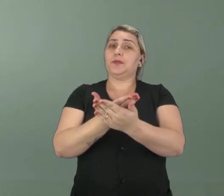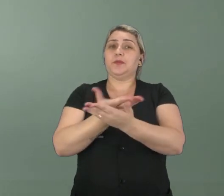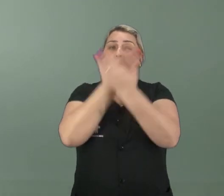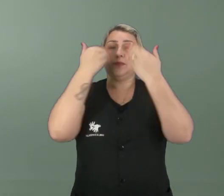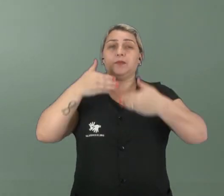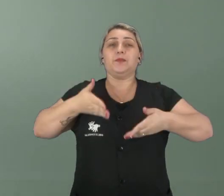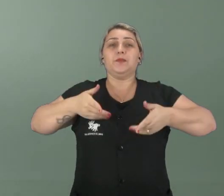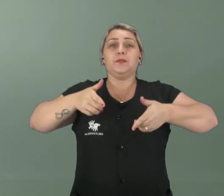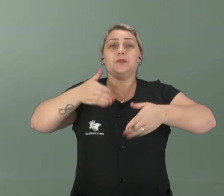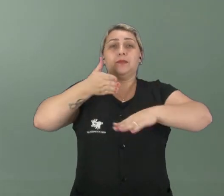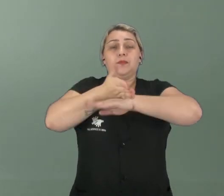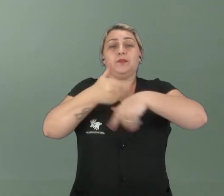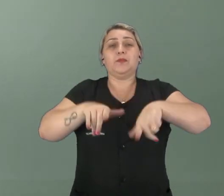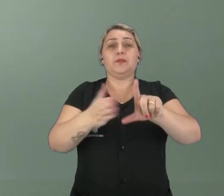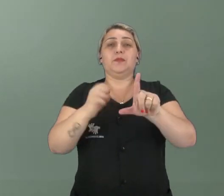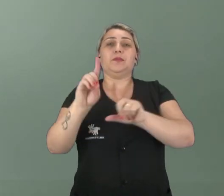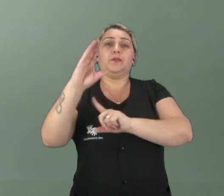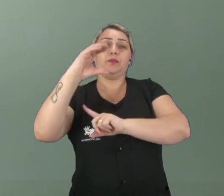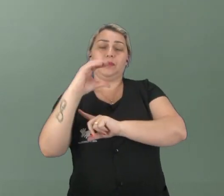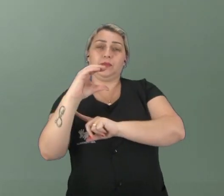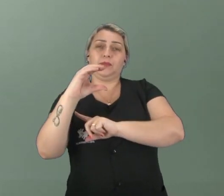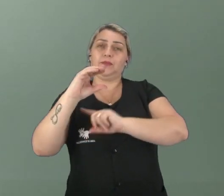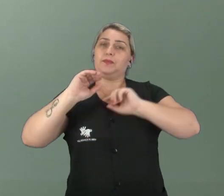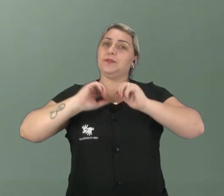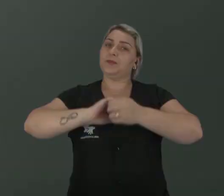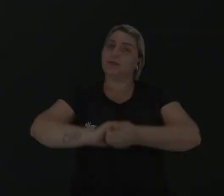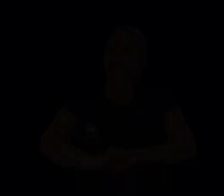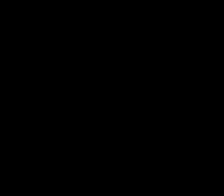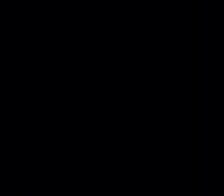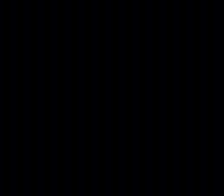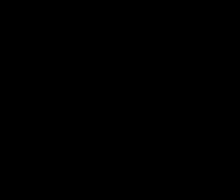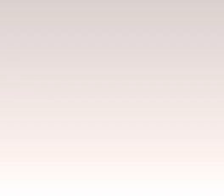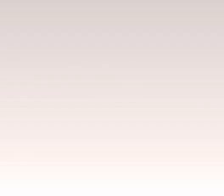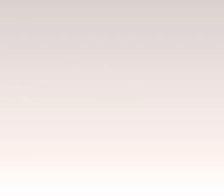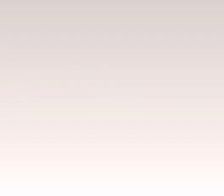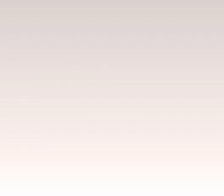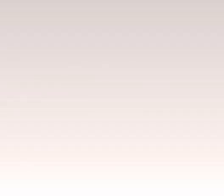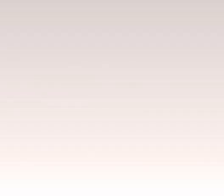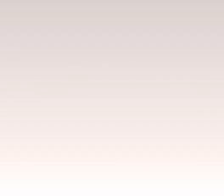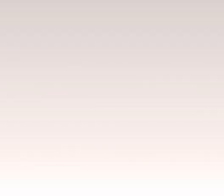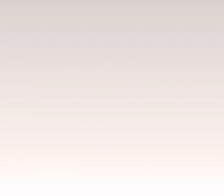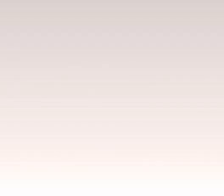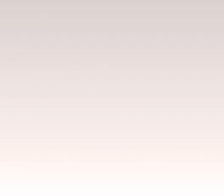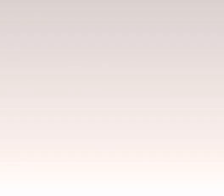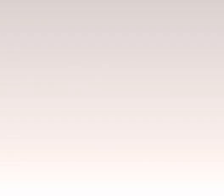aula e não esqueça de acessar a nossa plataforma Eduque.